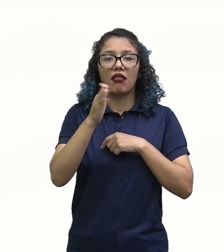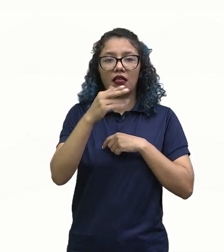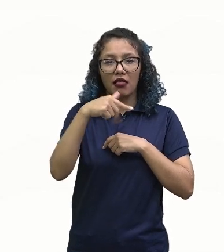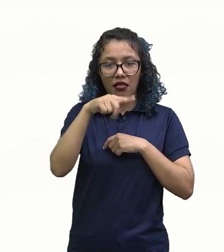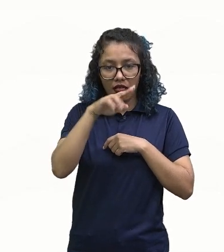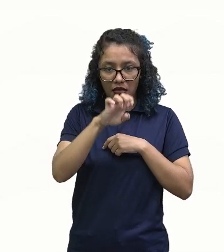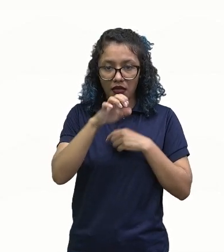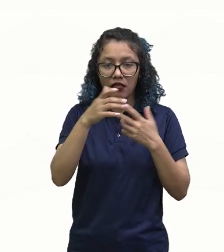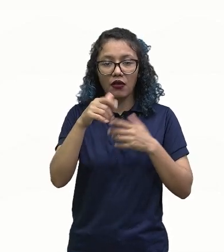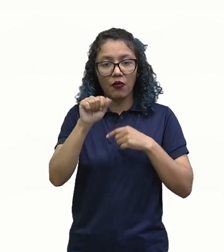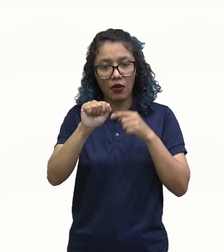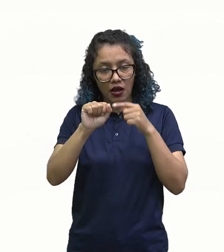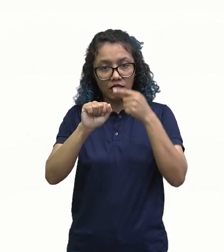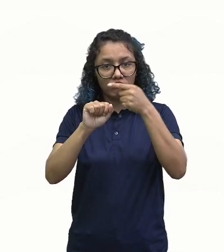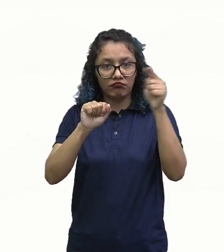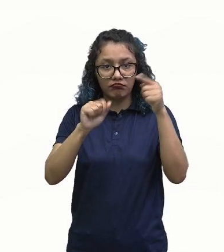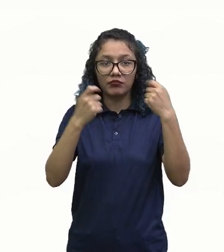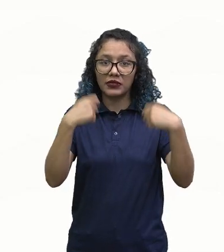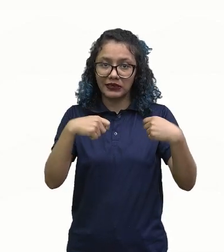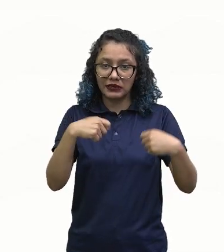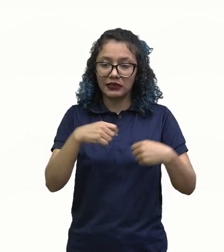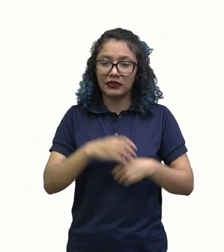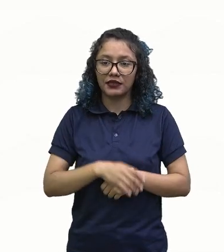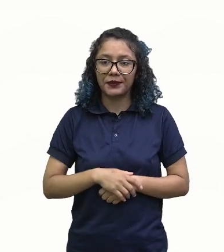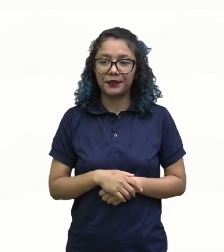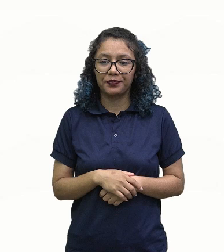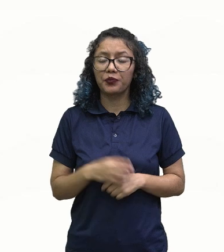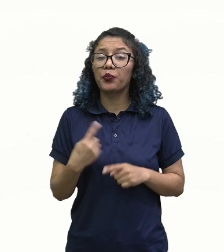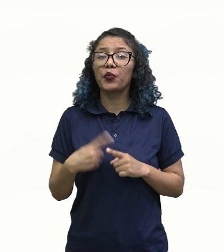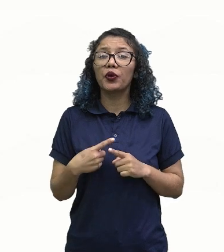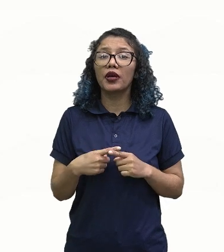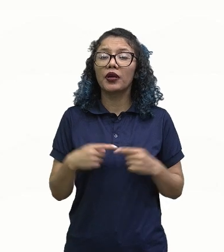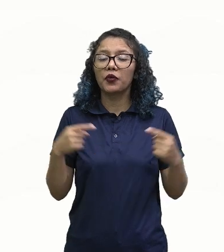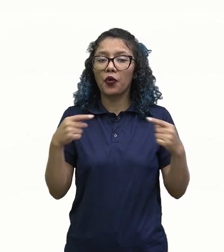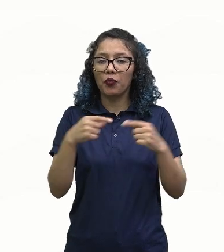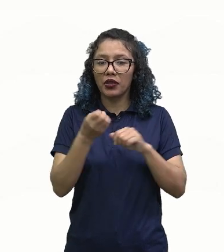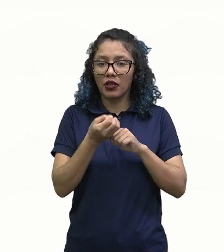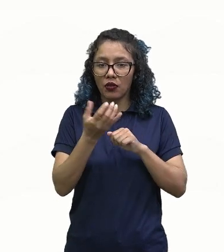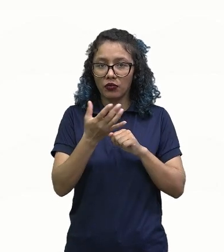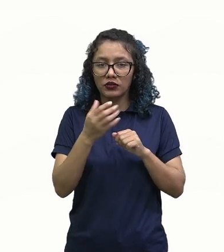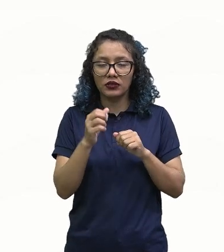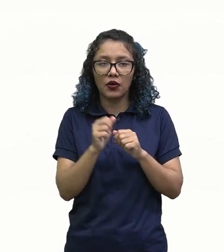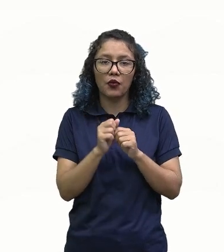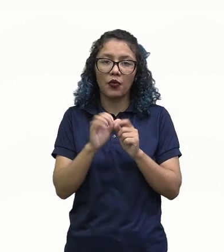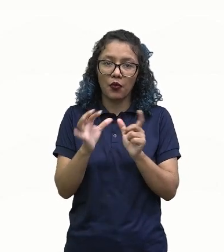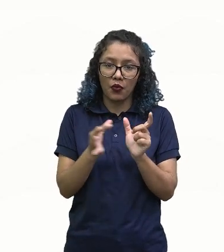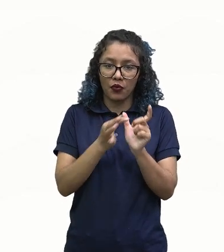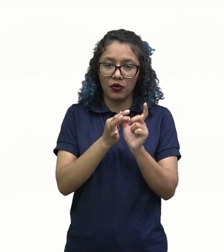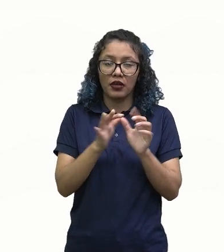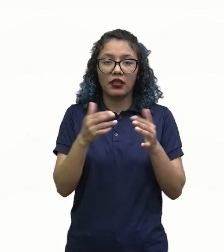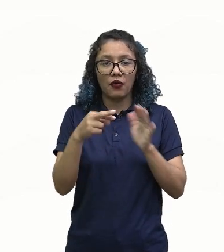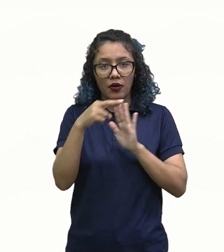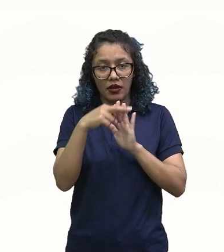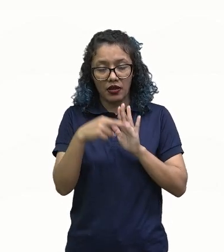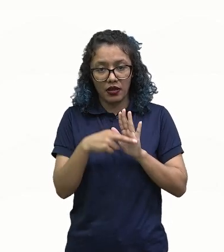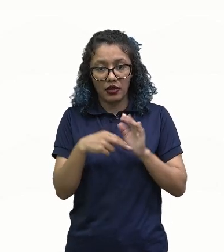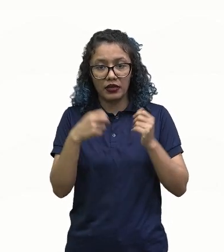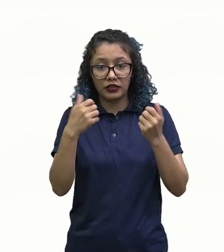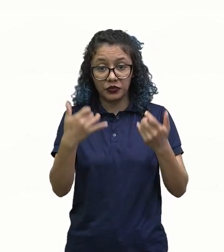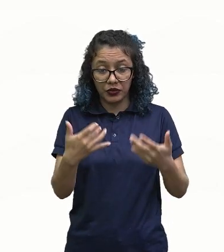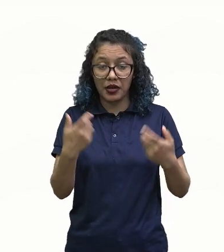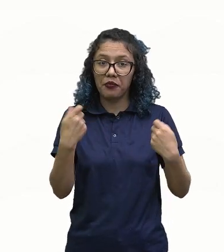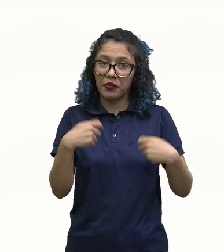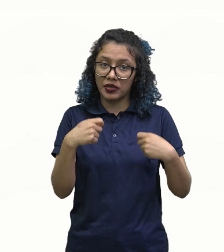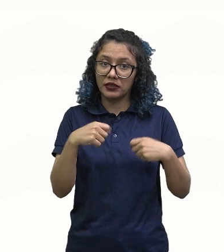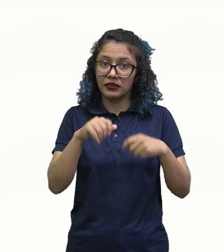que ter o acento grave. Por quê? Porque ela é uma locução conjuntiva, então a regra diz que tem